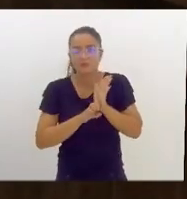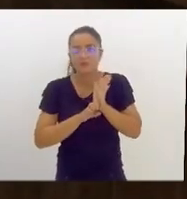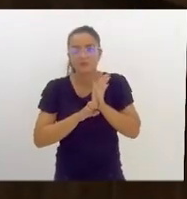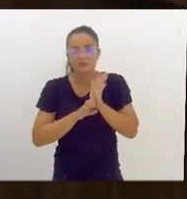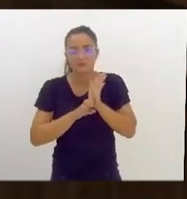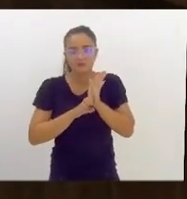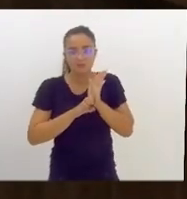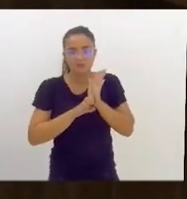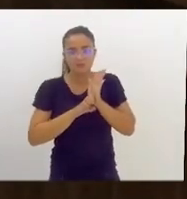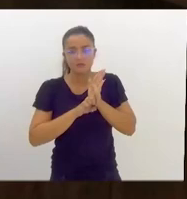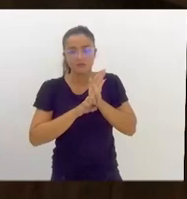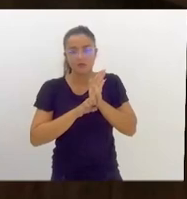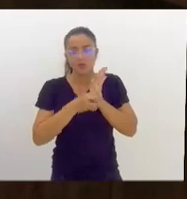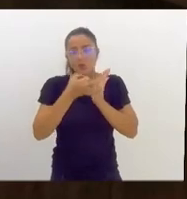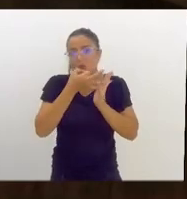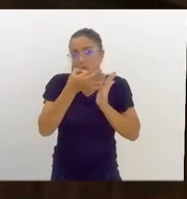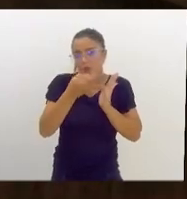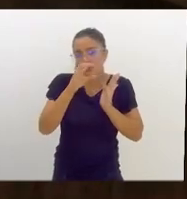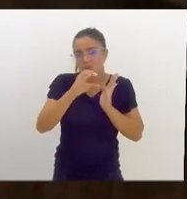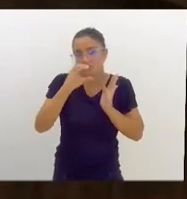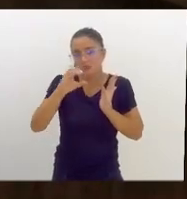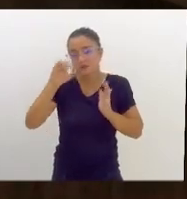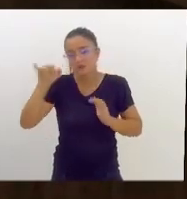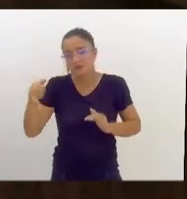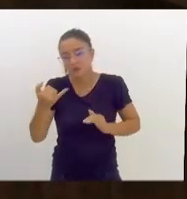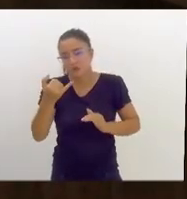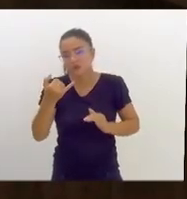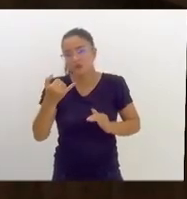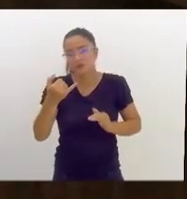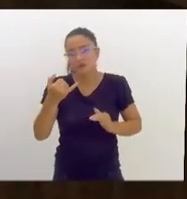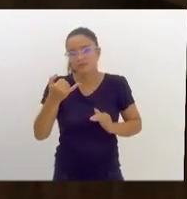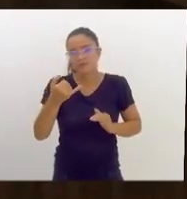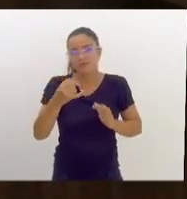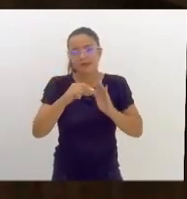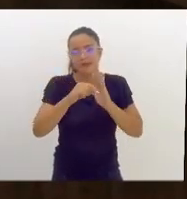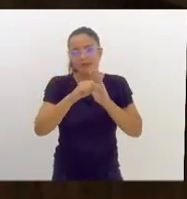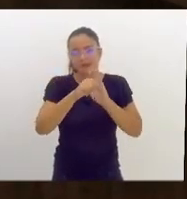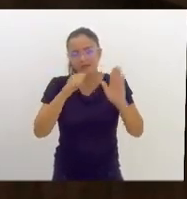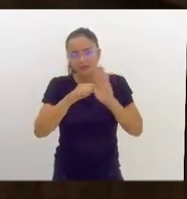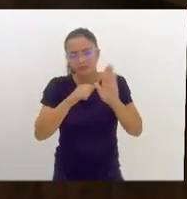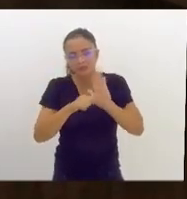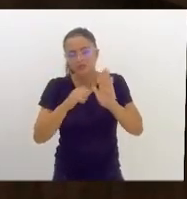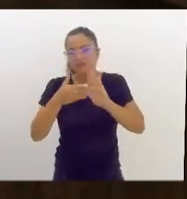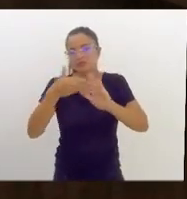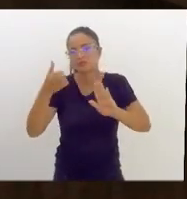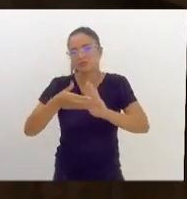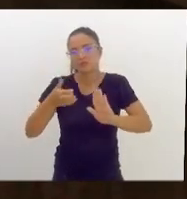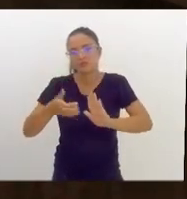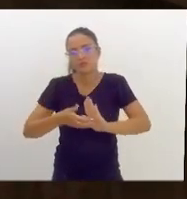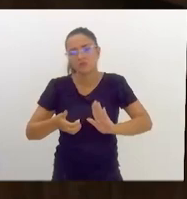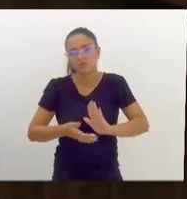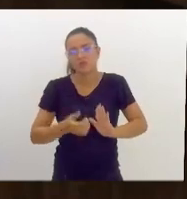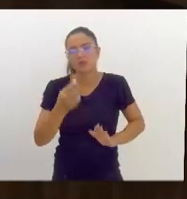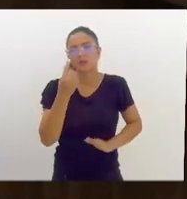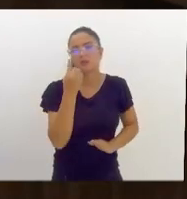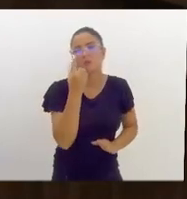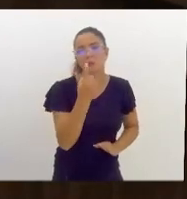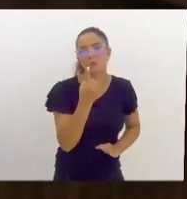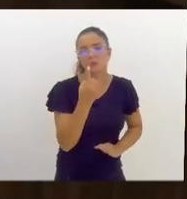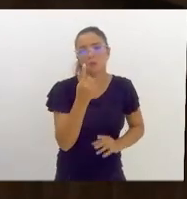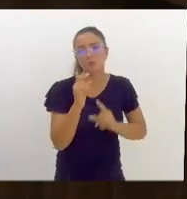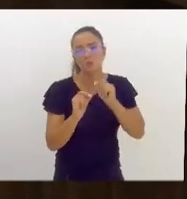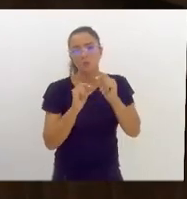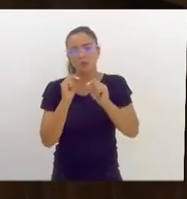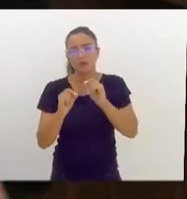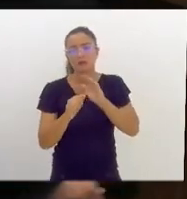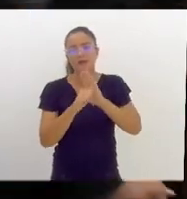E daí, no parecer da CCJ, retirava todos os artigos e deixaria único, exclusivamente